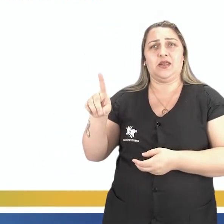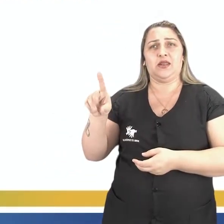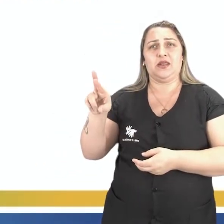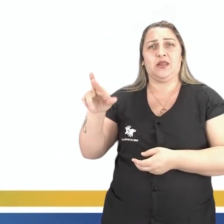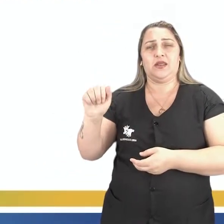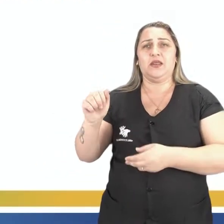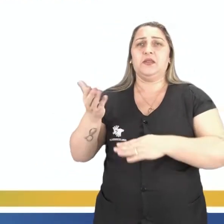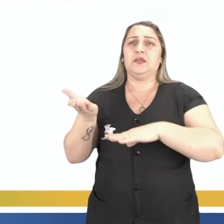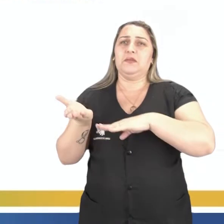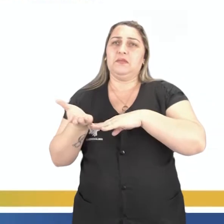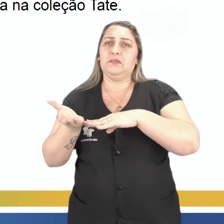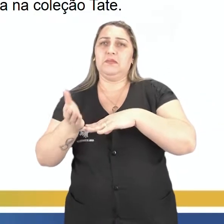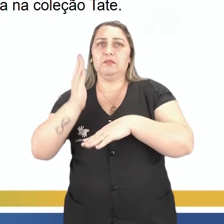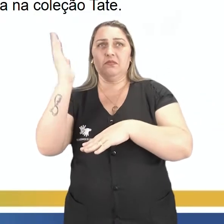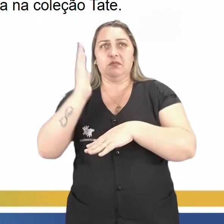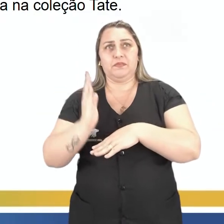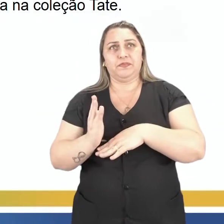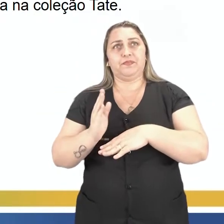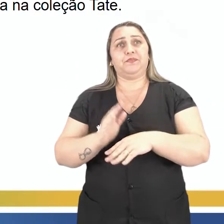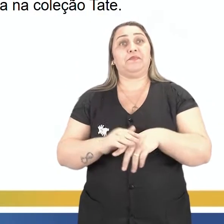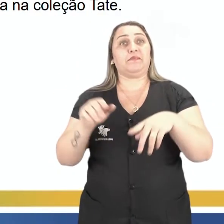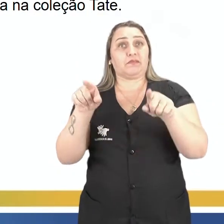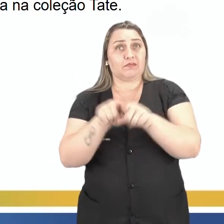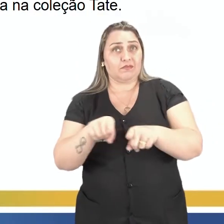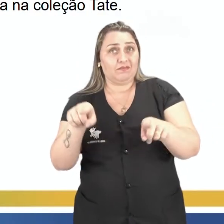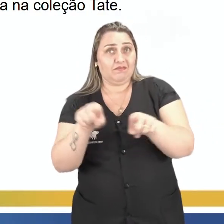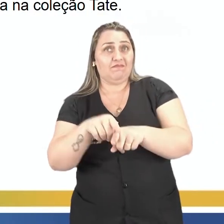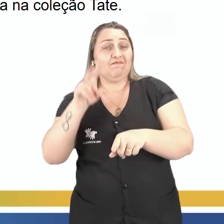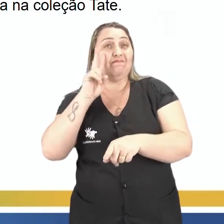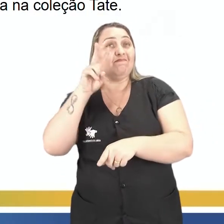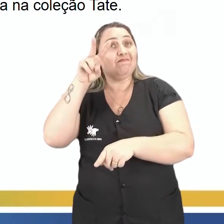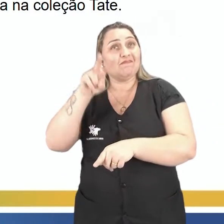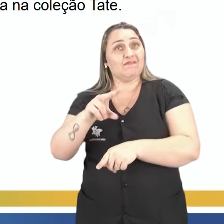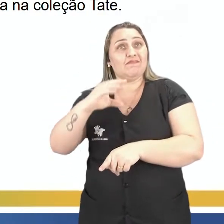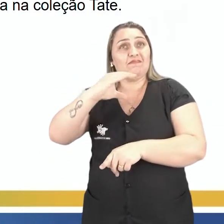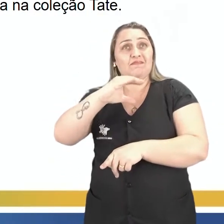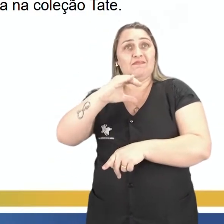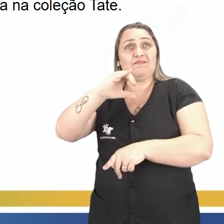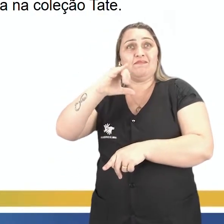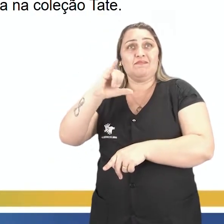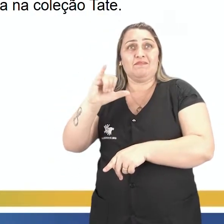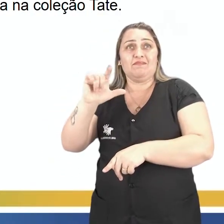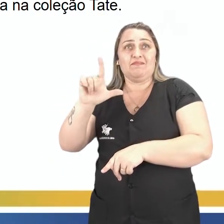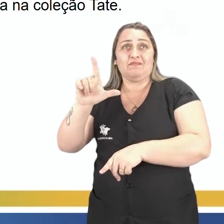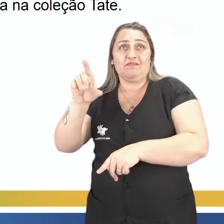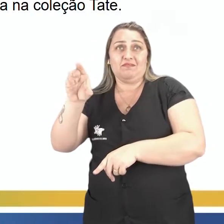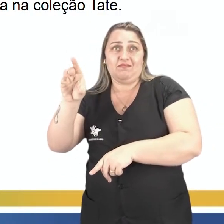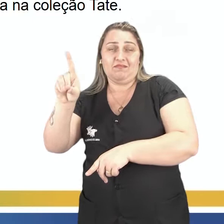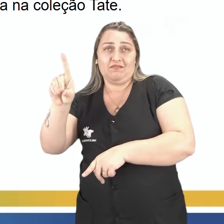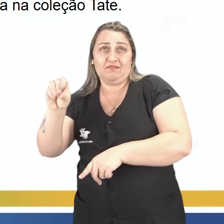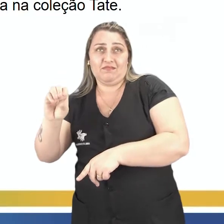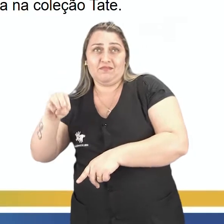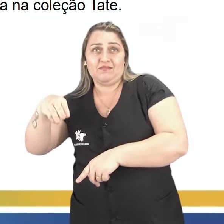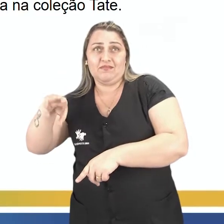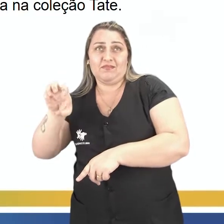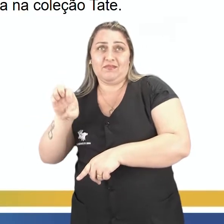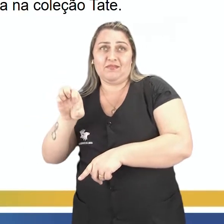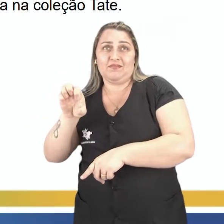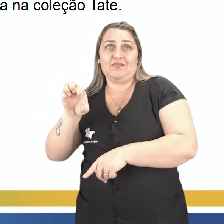artista contemporânea brasileira. Também vamos falar um pouco sobre Cildo Meirelles. Cildo Meirelles é um artista